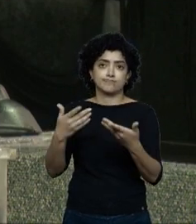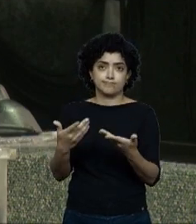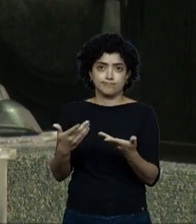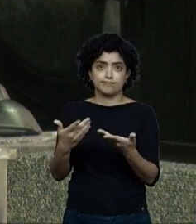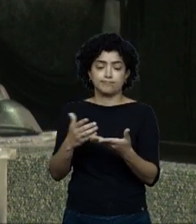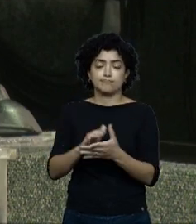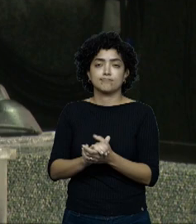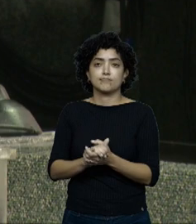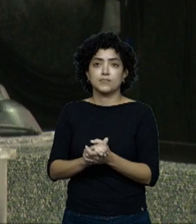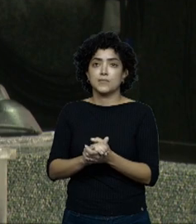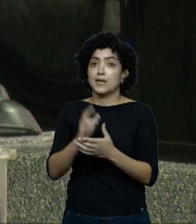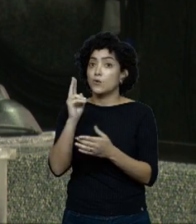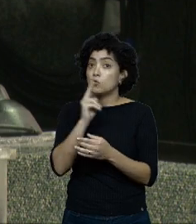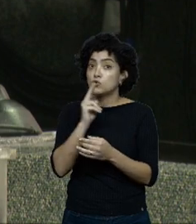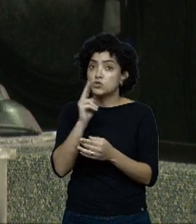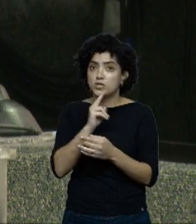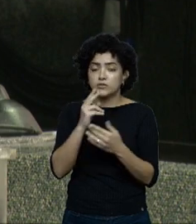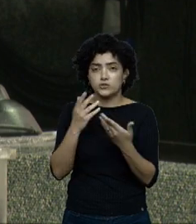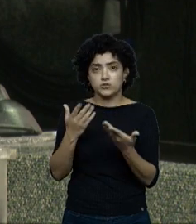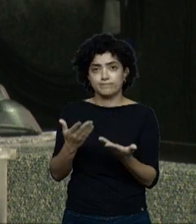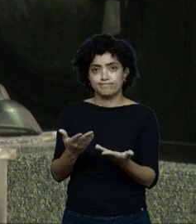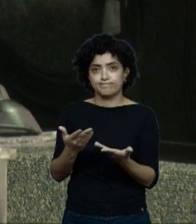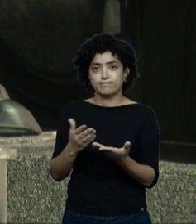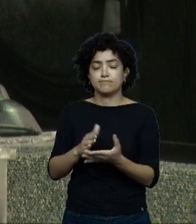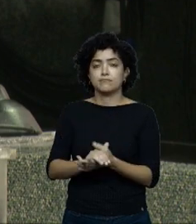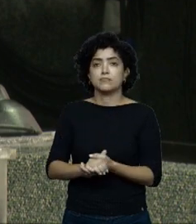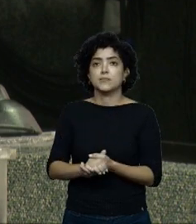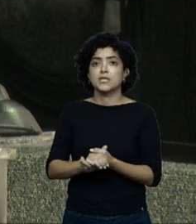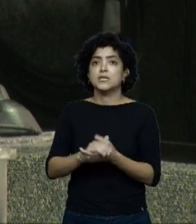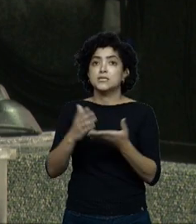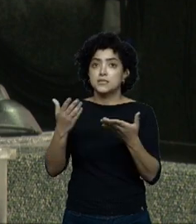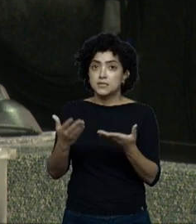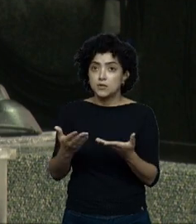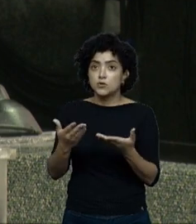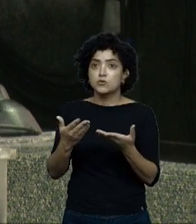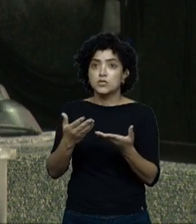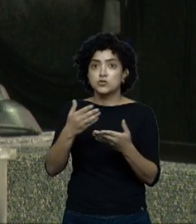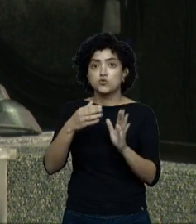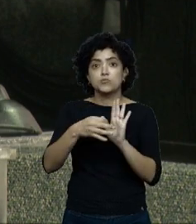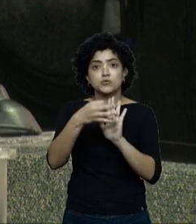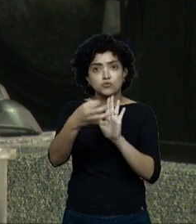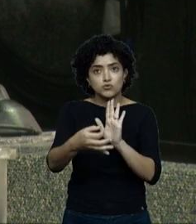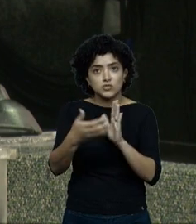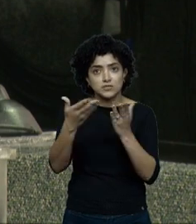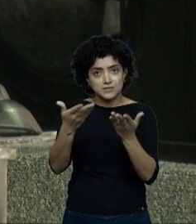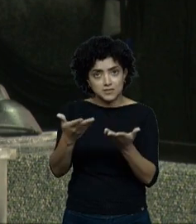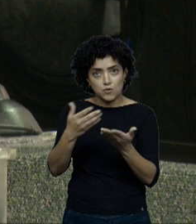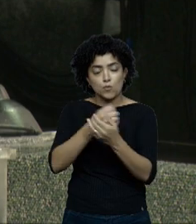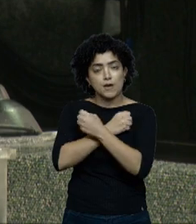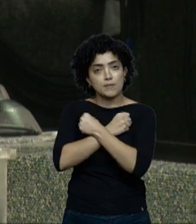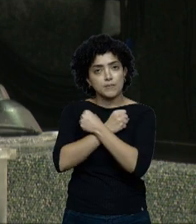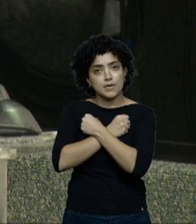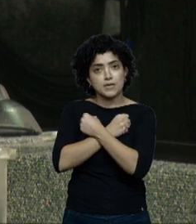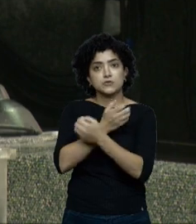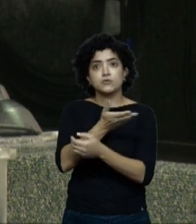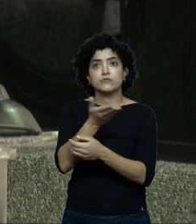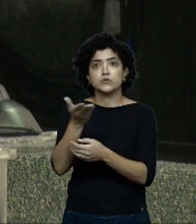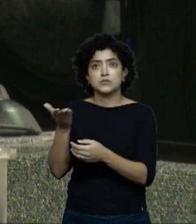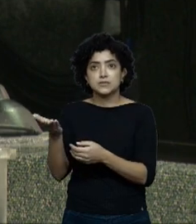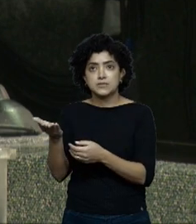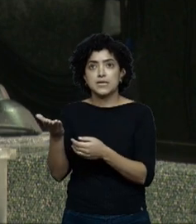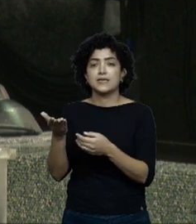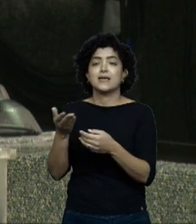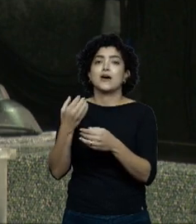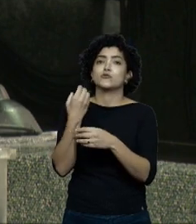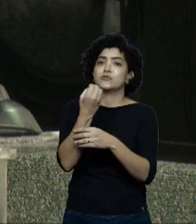e isso é urgente tá então eu deixo isso como encaminhamento um grande abraço a todos meus colegas que estão aqui aos